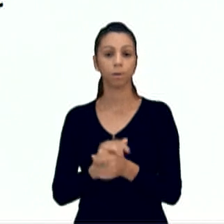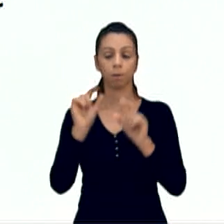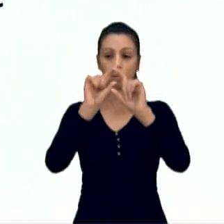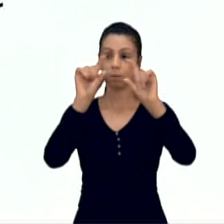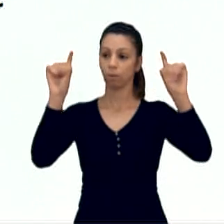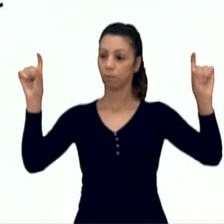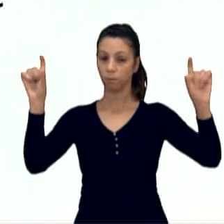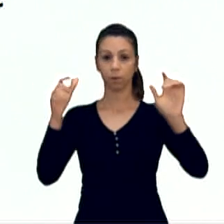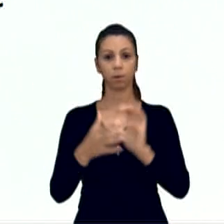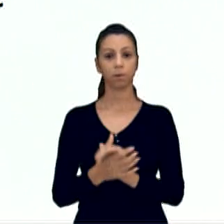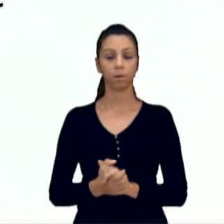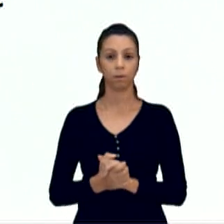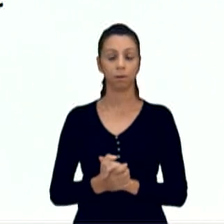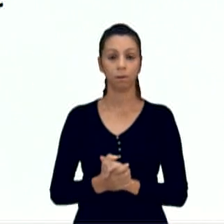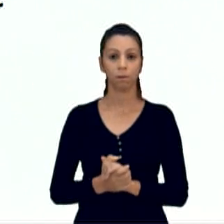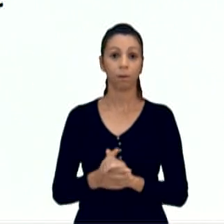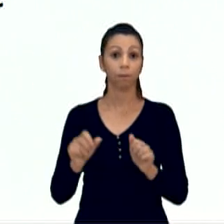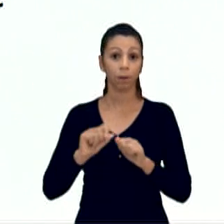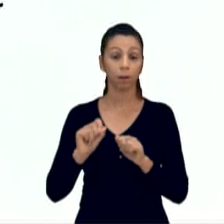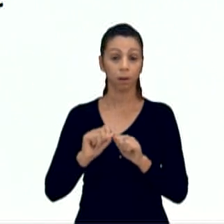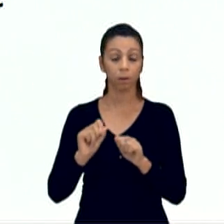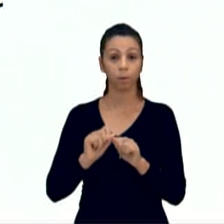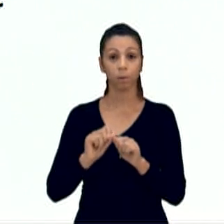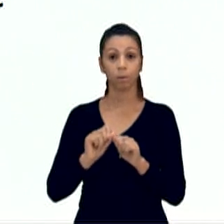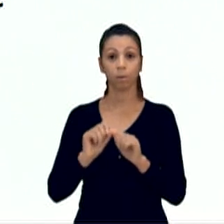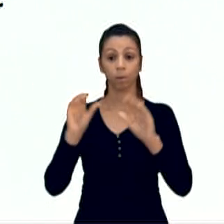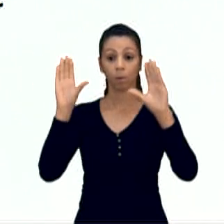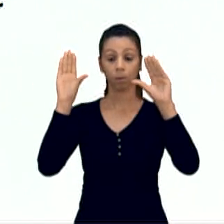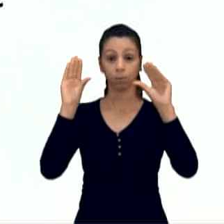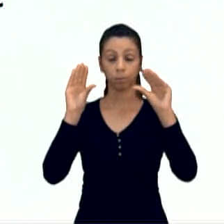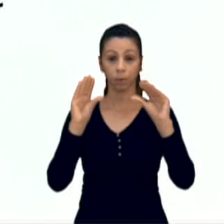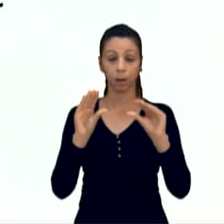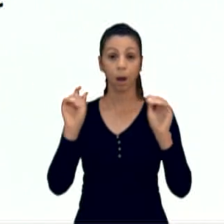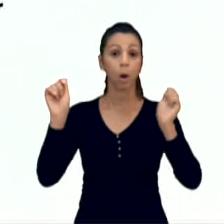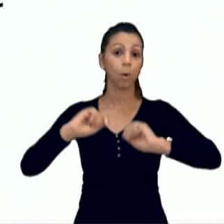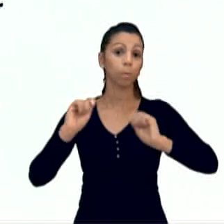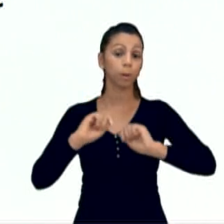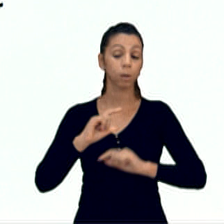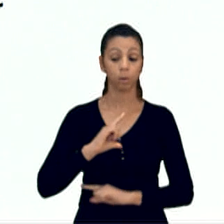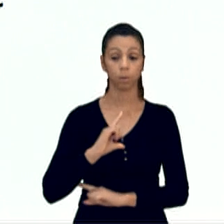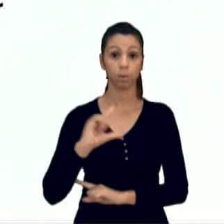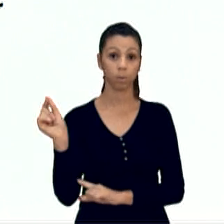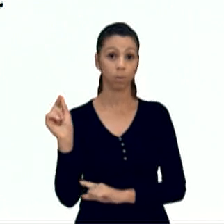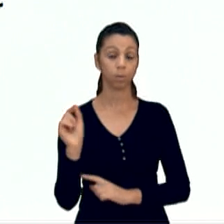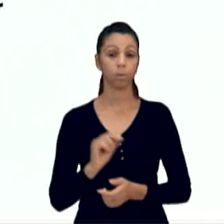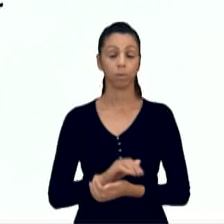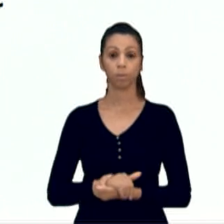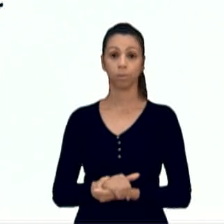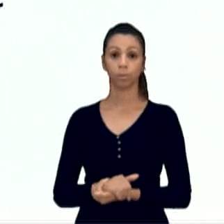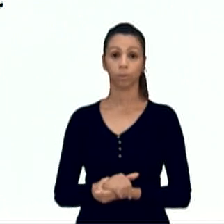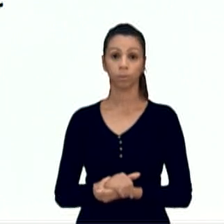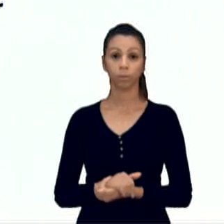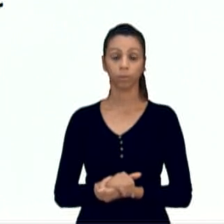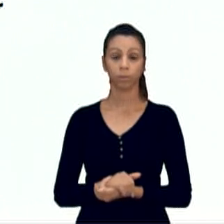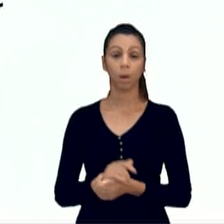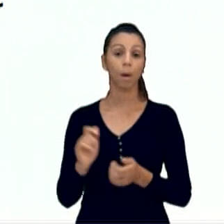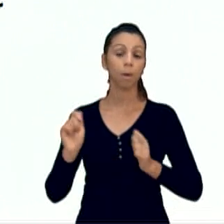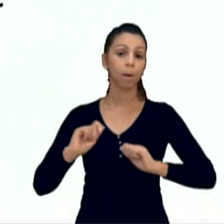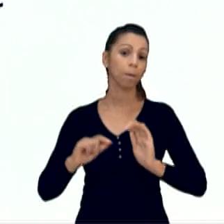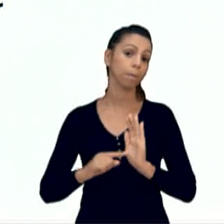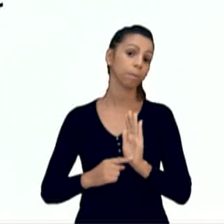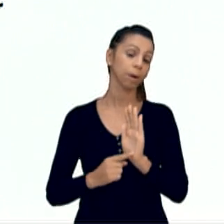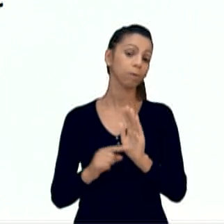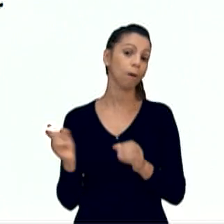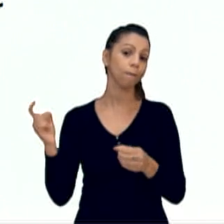ficando tarde, eu preciso ir. Então, nessa frase aqui, ele expressa possibilidade ou necessidade. Já voltamos